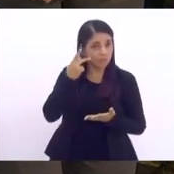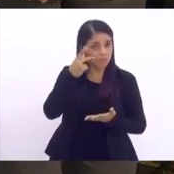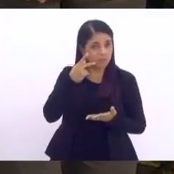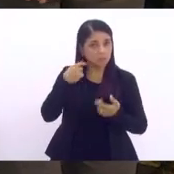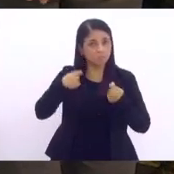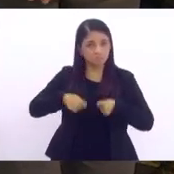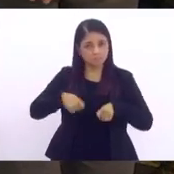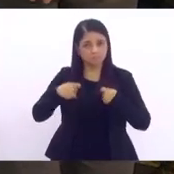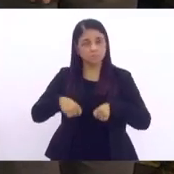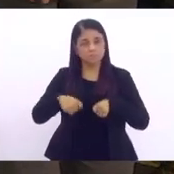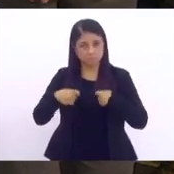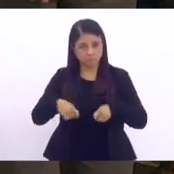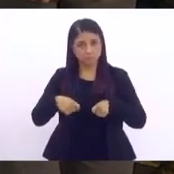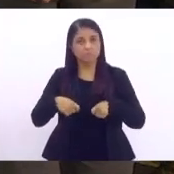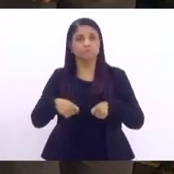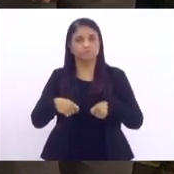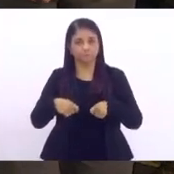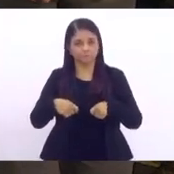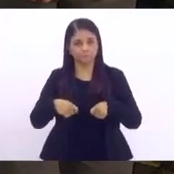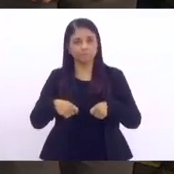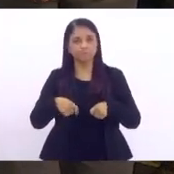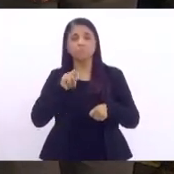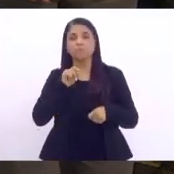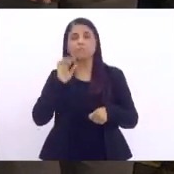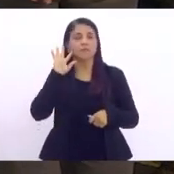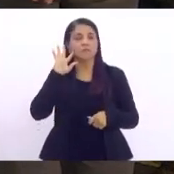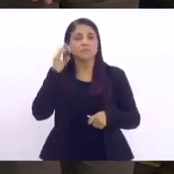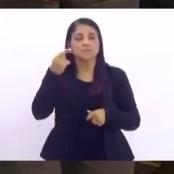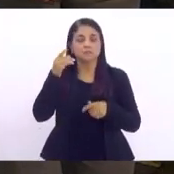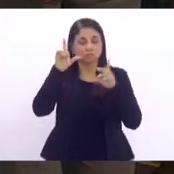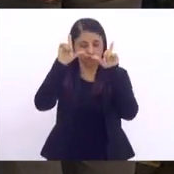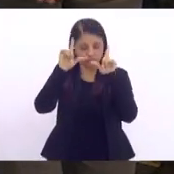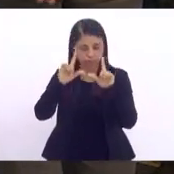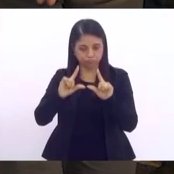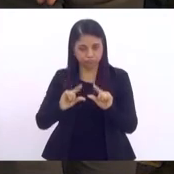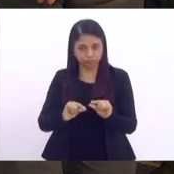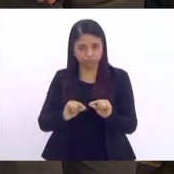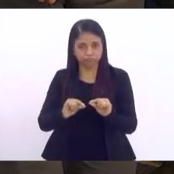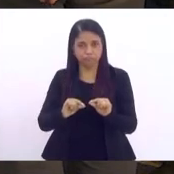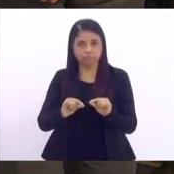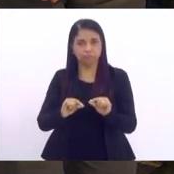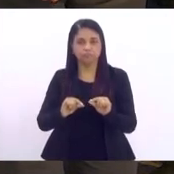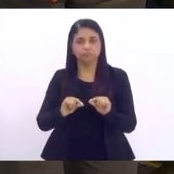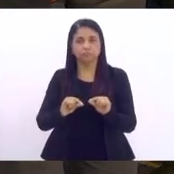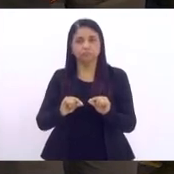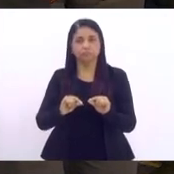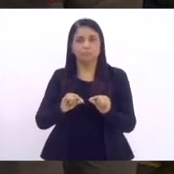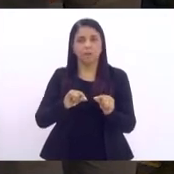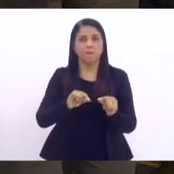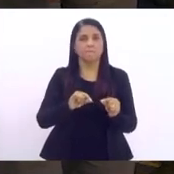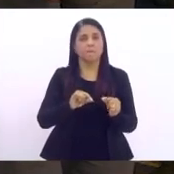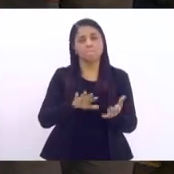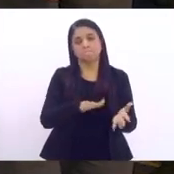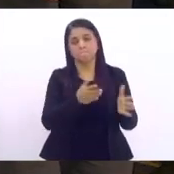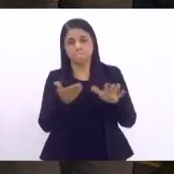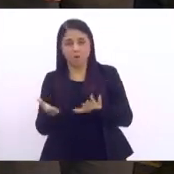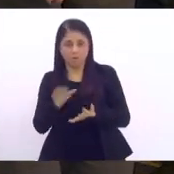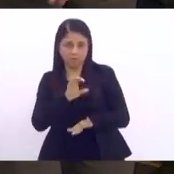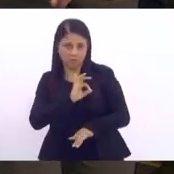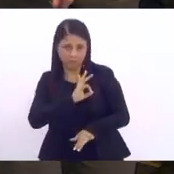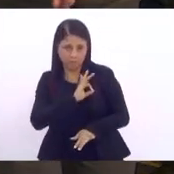é a decisão de redução da letalidade policial, de uma política pública de segurança que